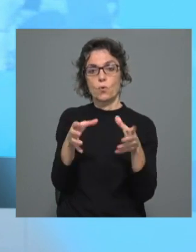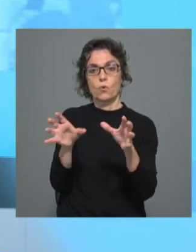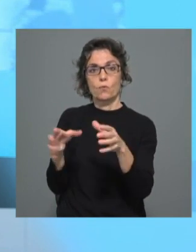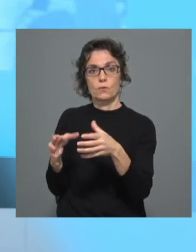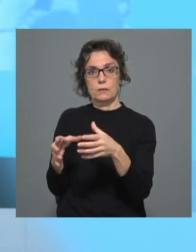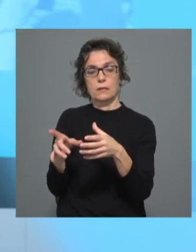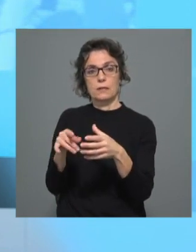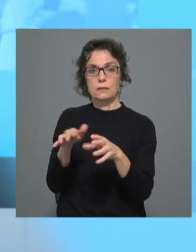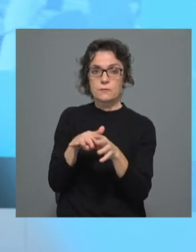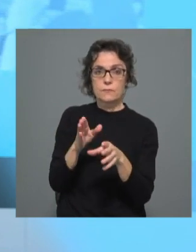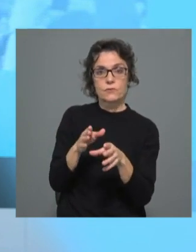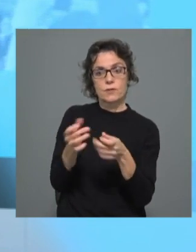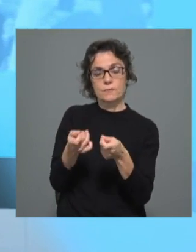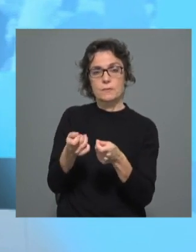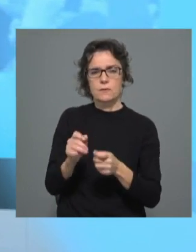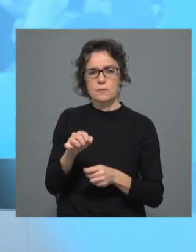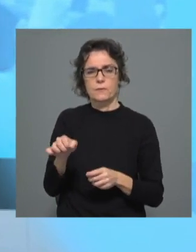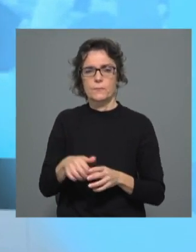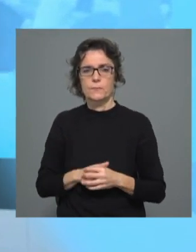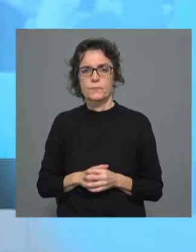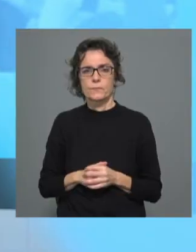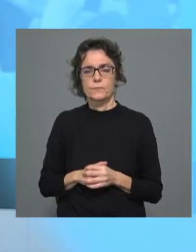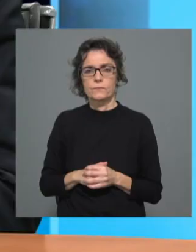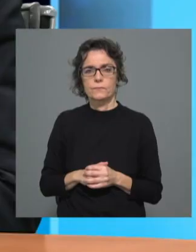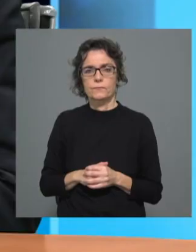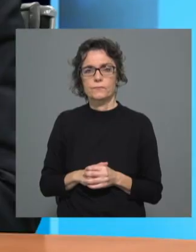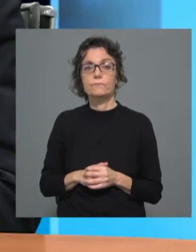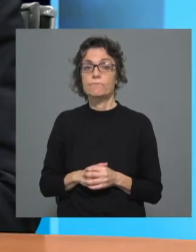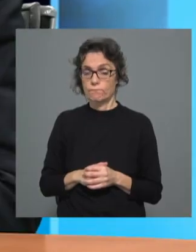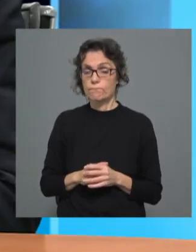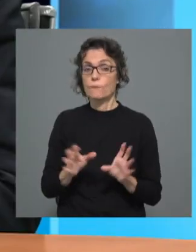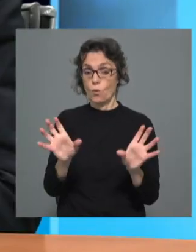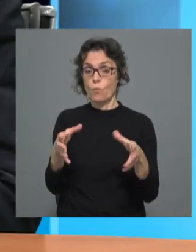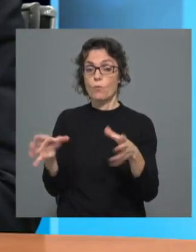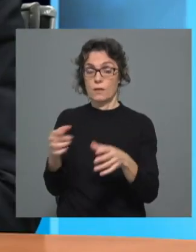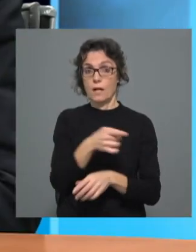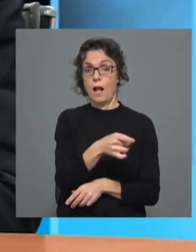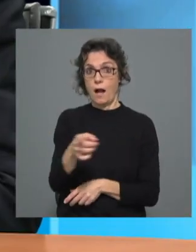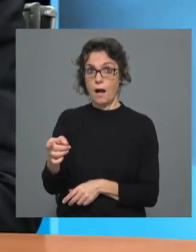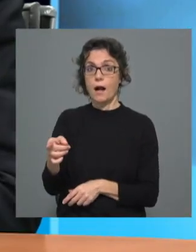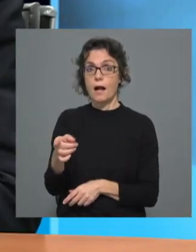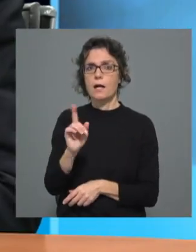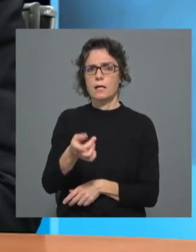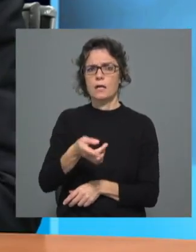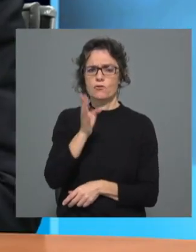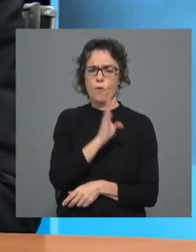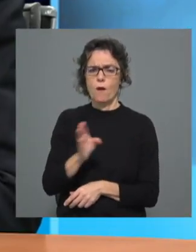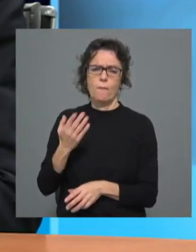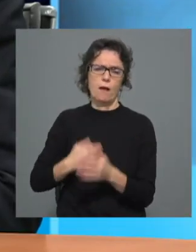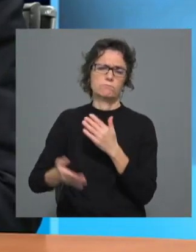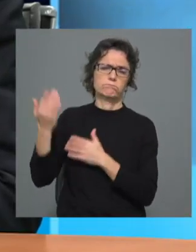estão envolvidas também nessa preparação? Temos comunidades que têm uma longa tradição